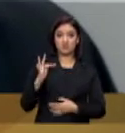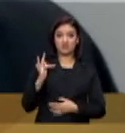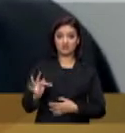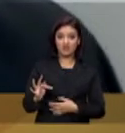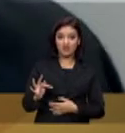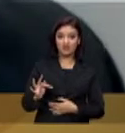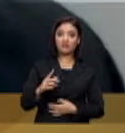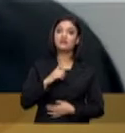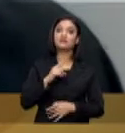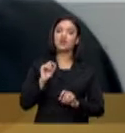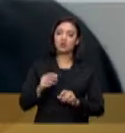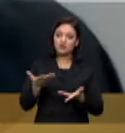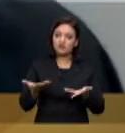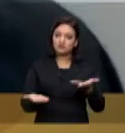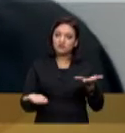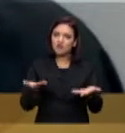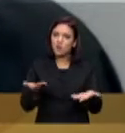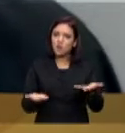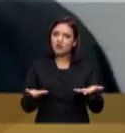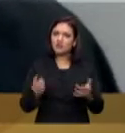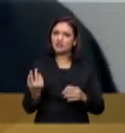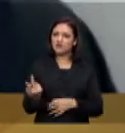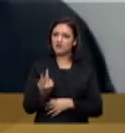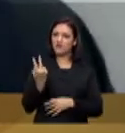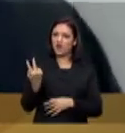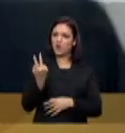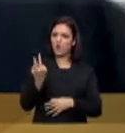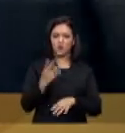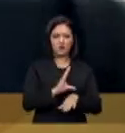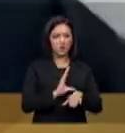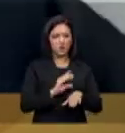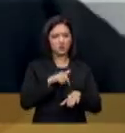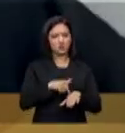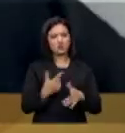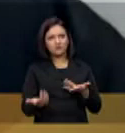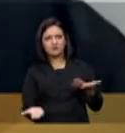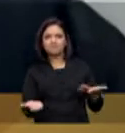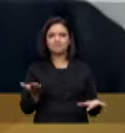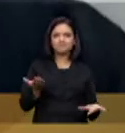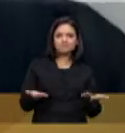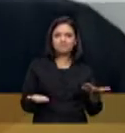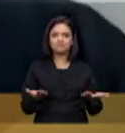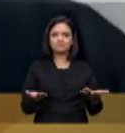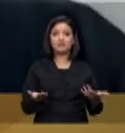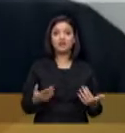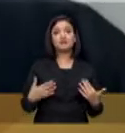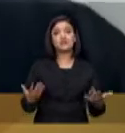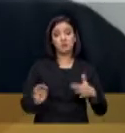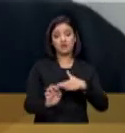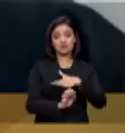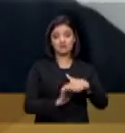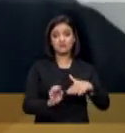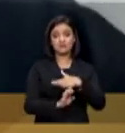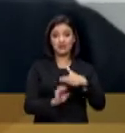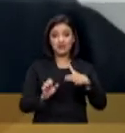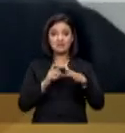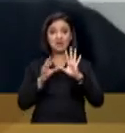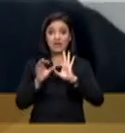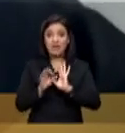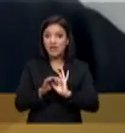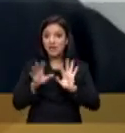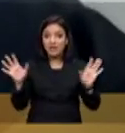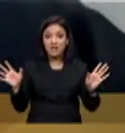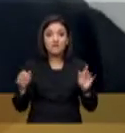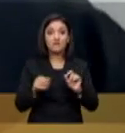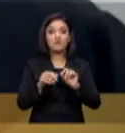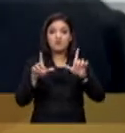na ponderação de valores constitucionais. E a liberdade que as empresas têm de fazer anúncios comerciais